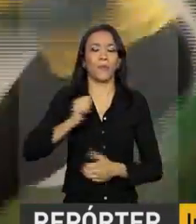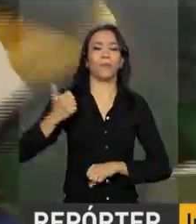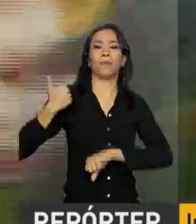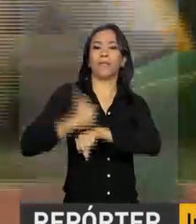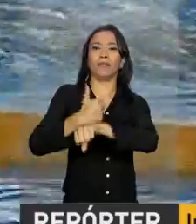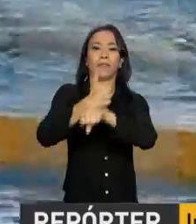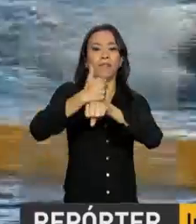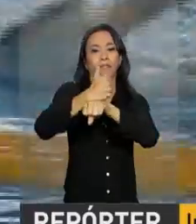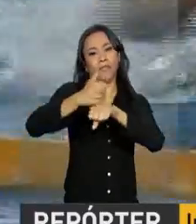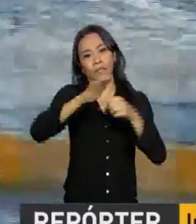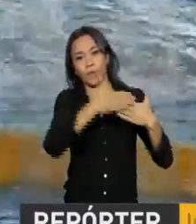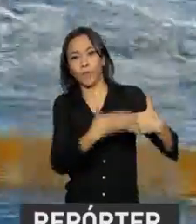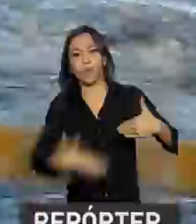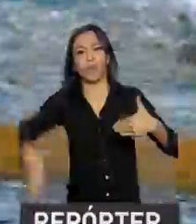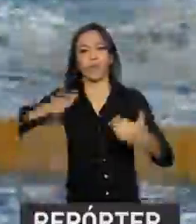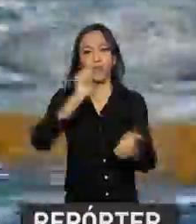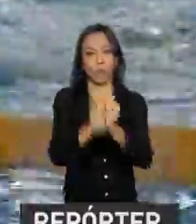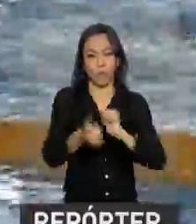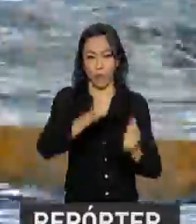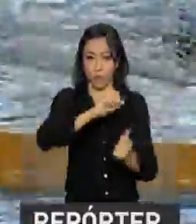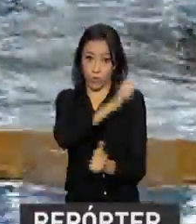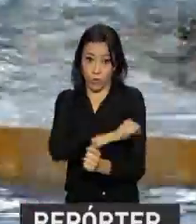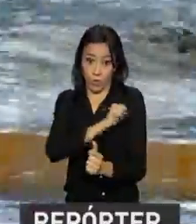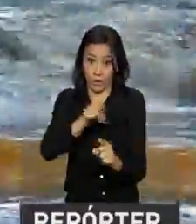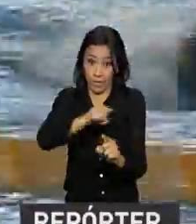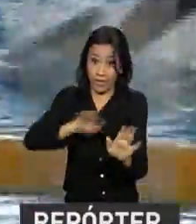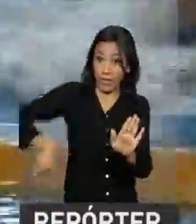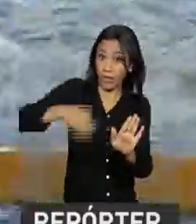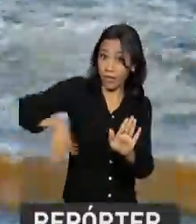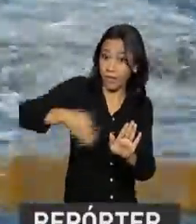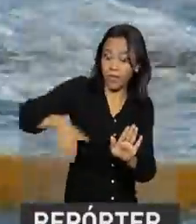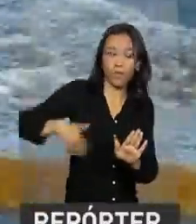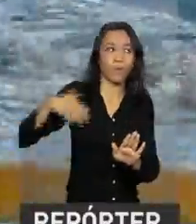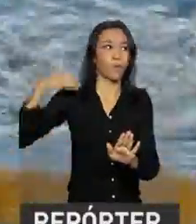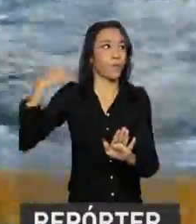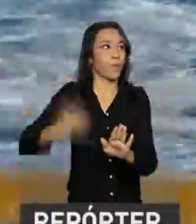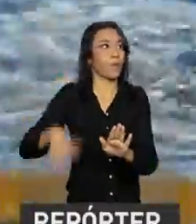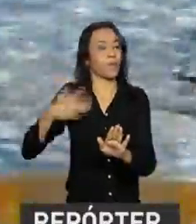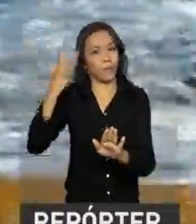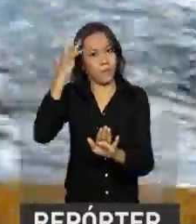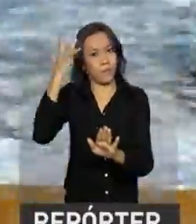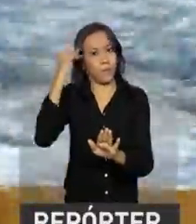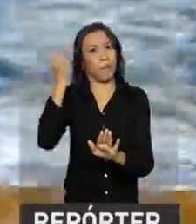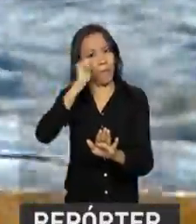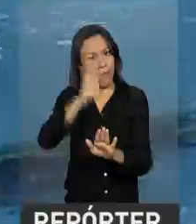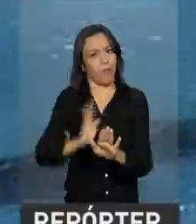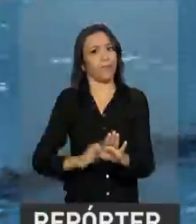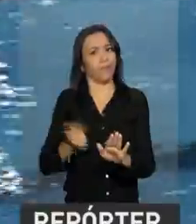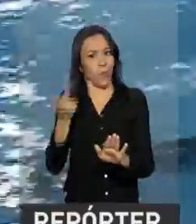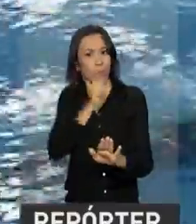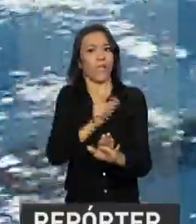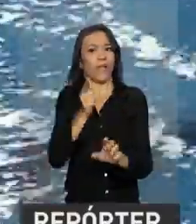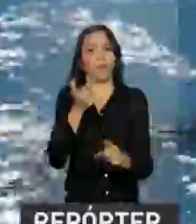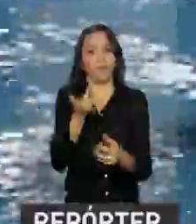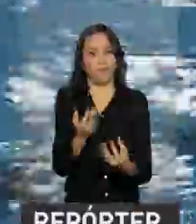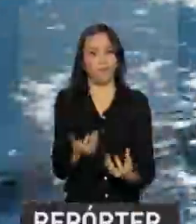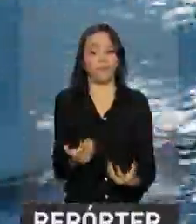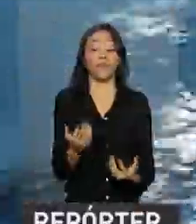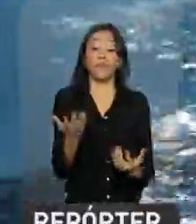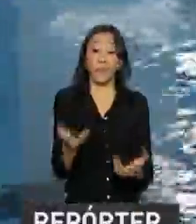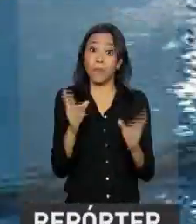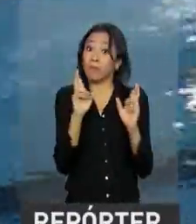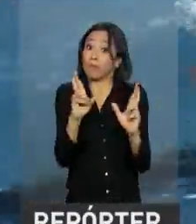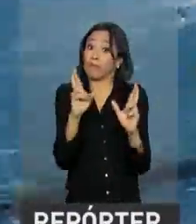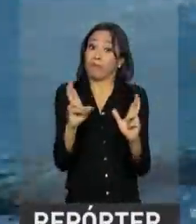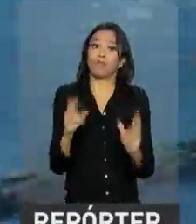jogos do rio na natação o Brasil também tem tradição de se destacar nos jogos paralímpicos a expectativa